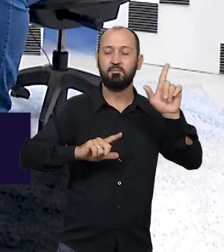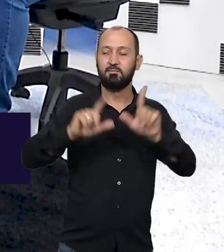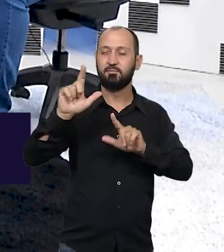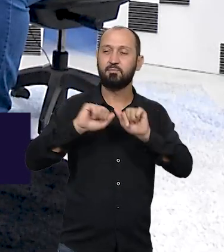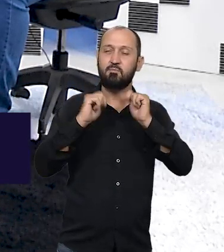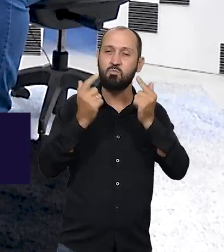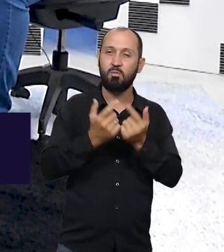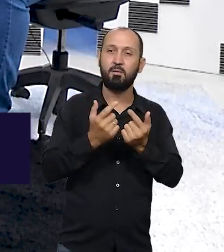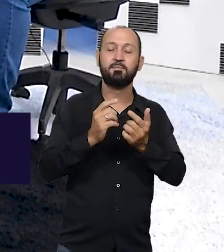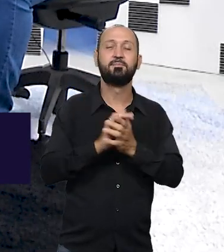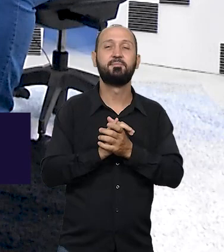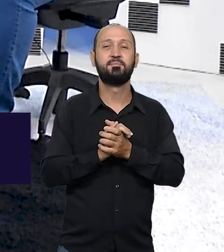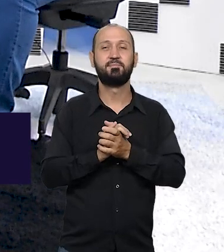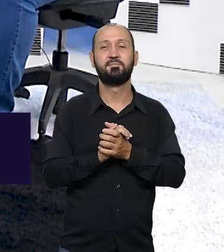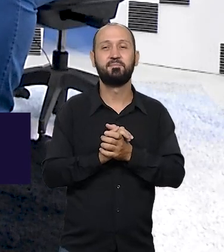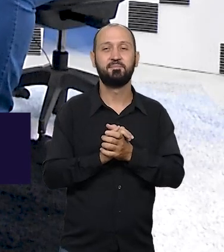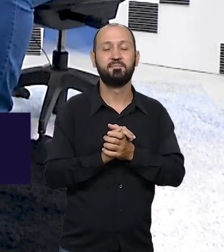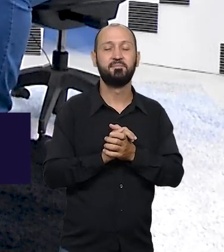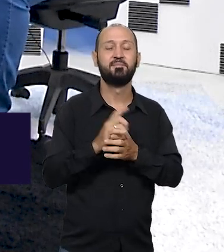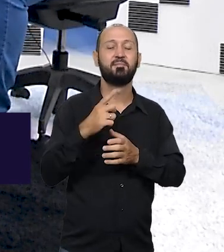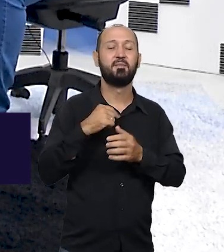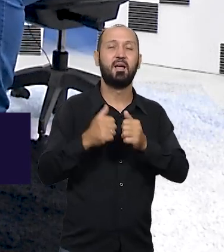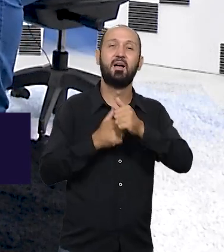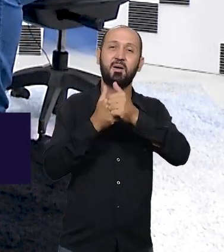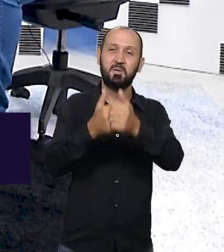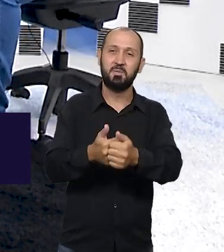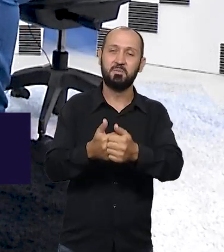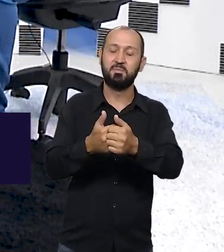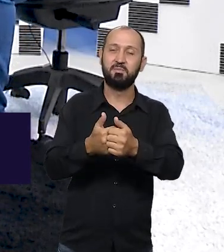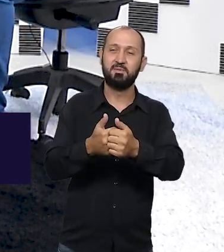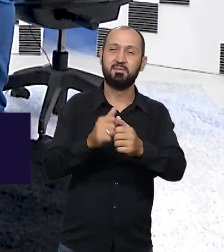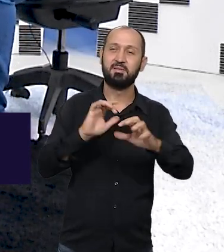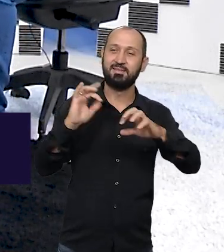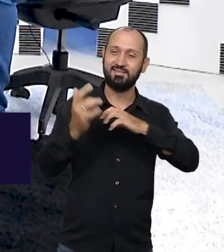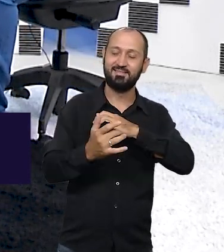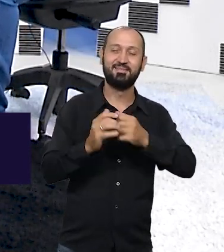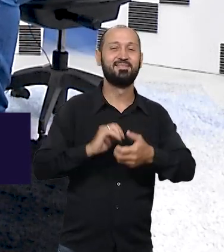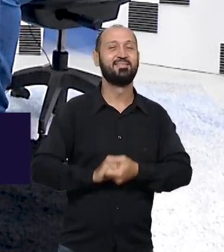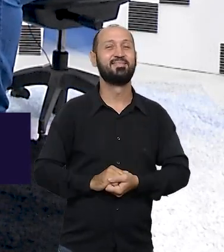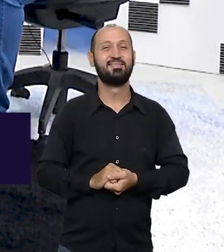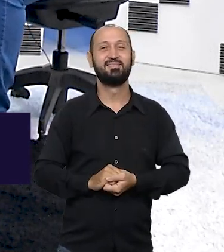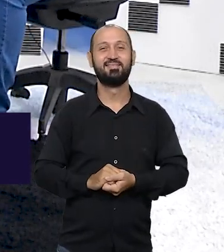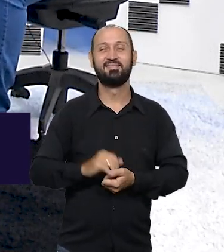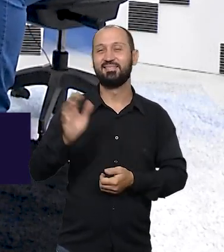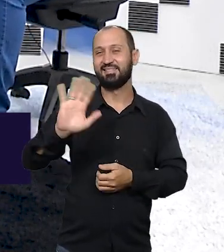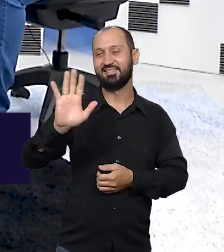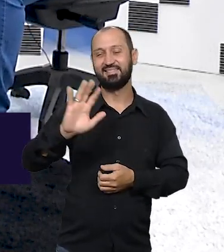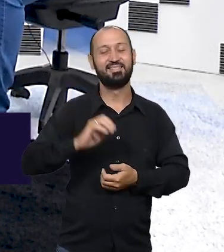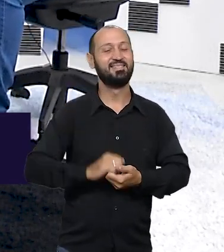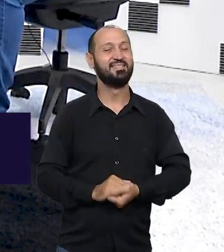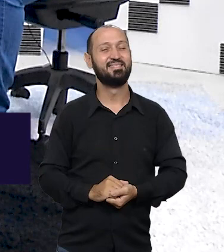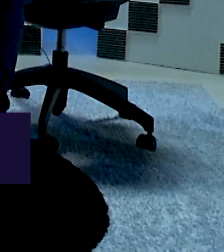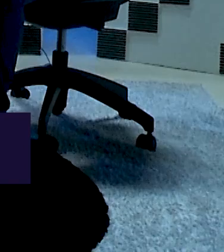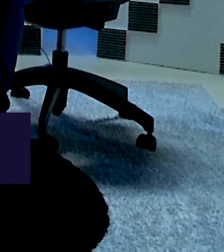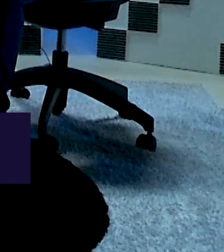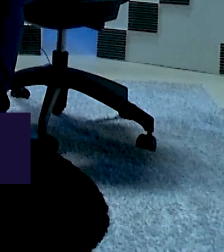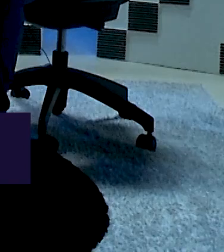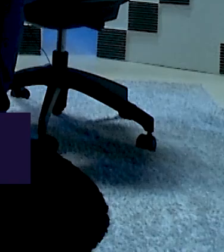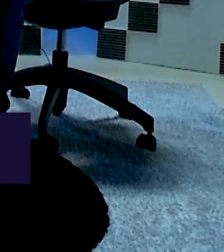da Assembleia Legislativa e também acompanhando as nossas mídias sociais. Até a próxima!